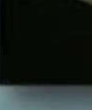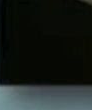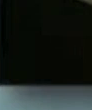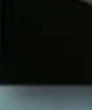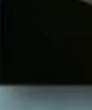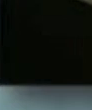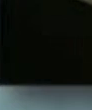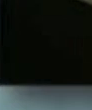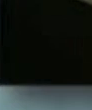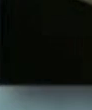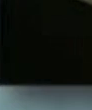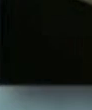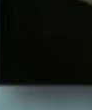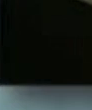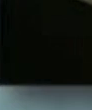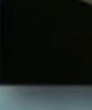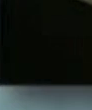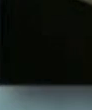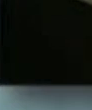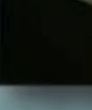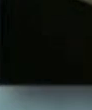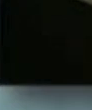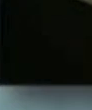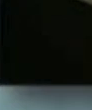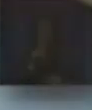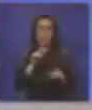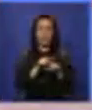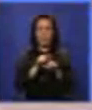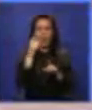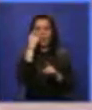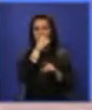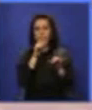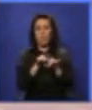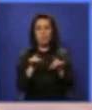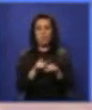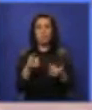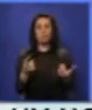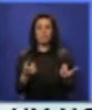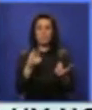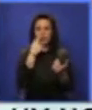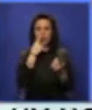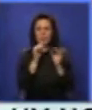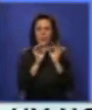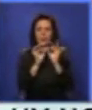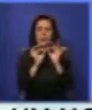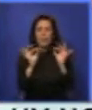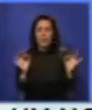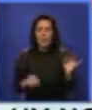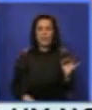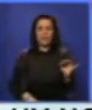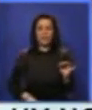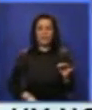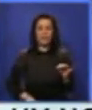não ser necessário. Hoje em dia há as facetas cerâmicas que se dá o nome de lentes de contacto, que são facetas muito, muito, muito fininhas, que vão